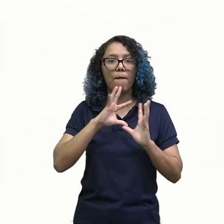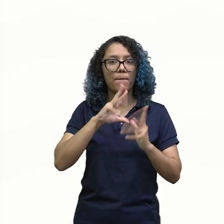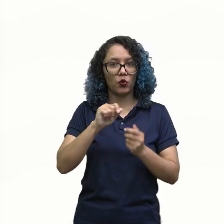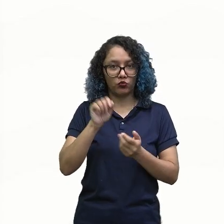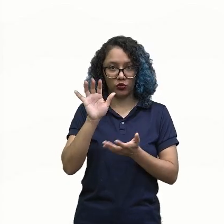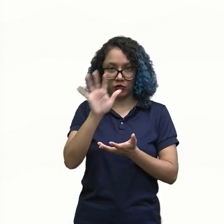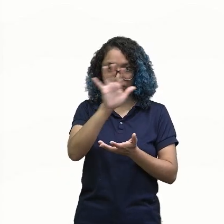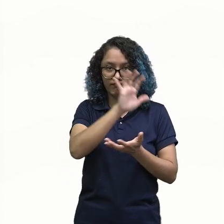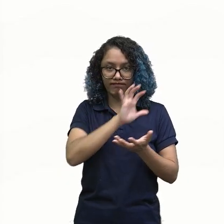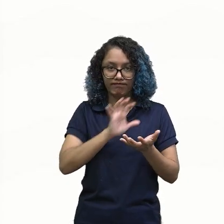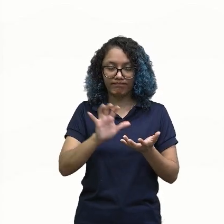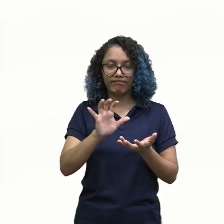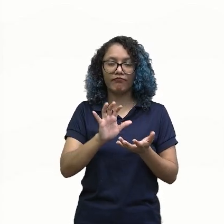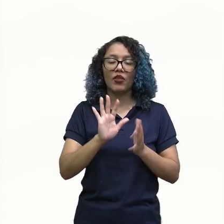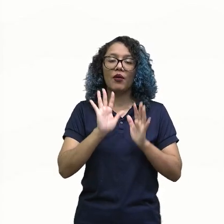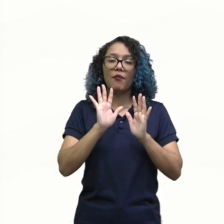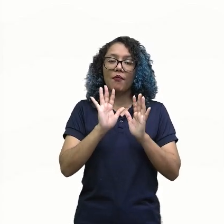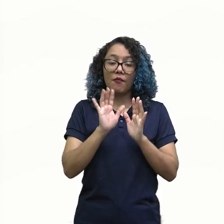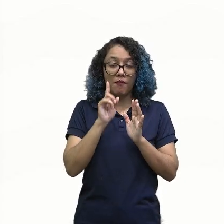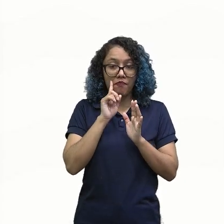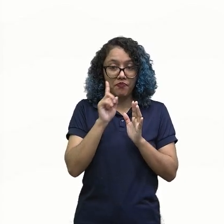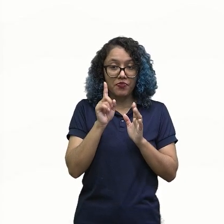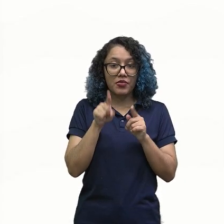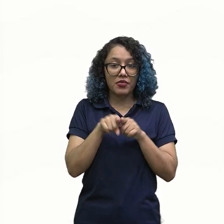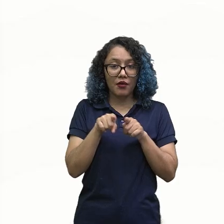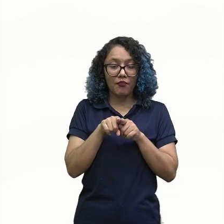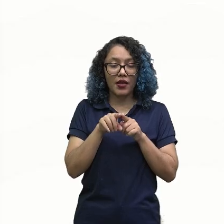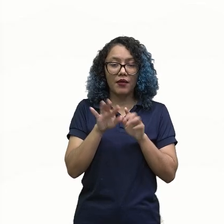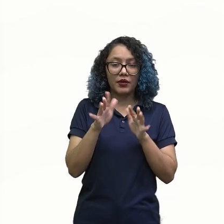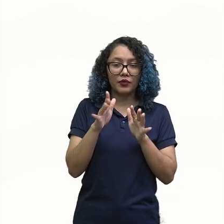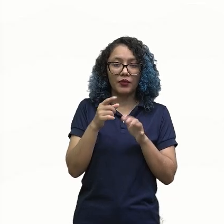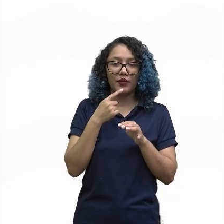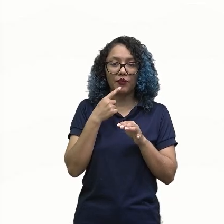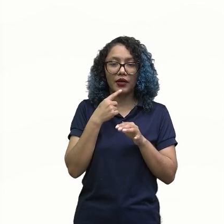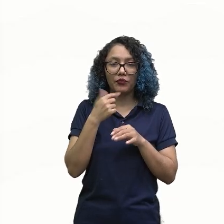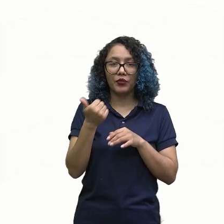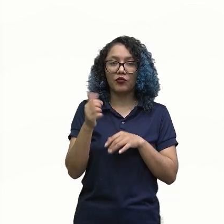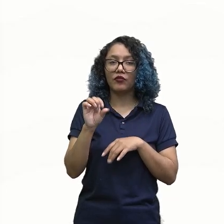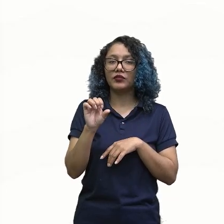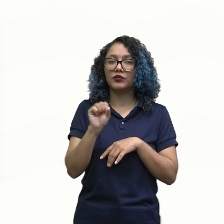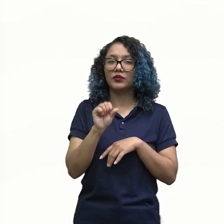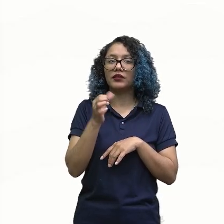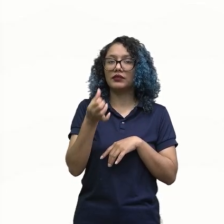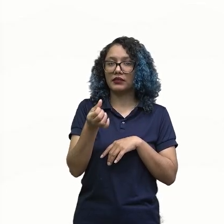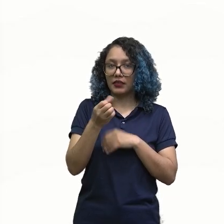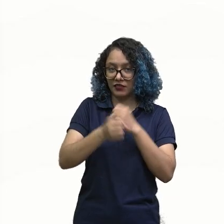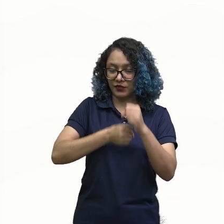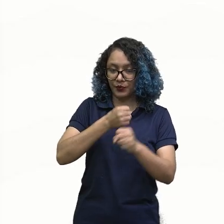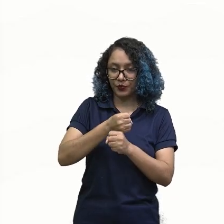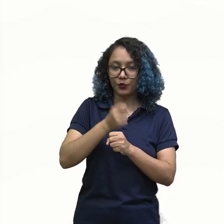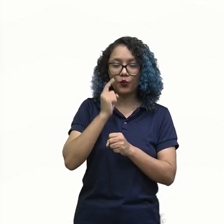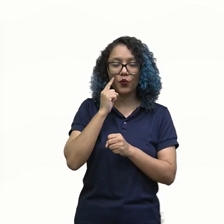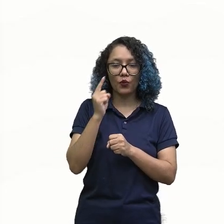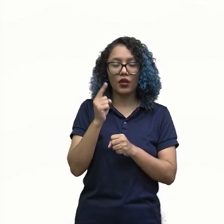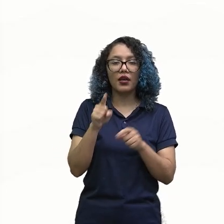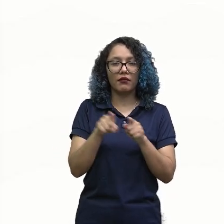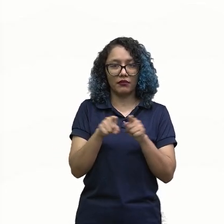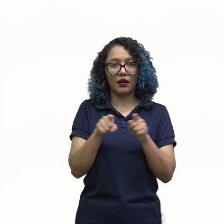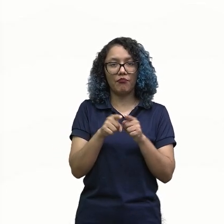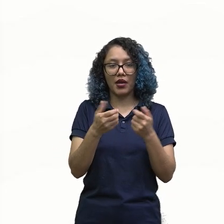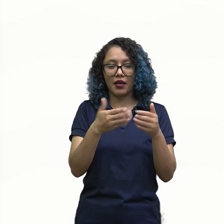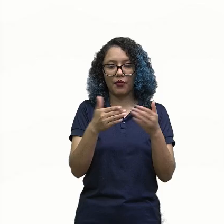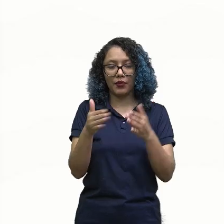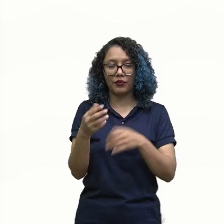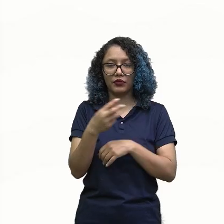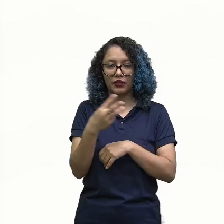tá? Então, aqui próximo de 1986, né, que também abriram